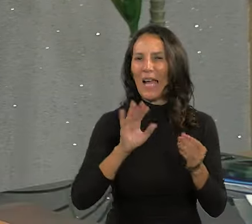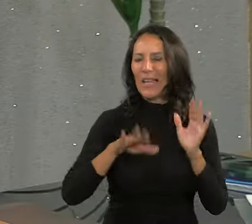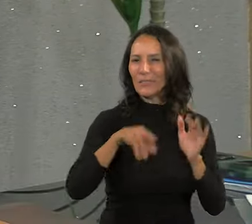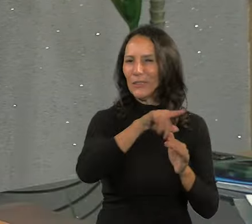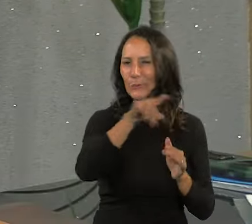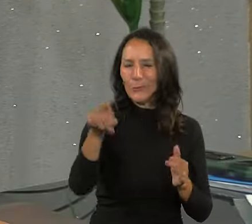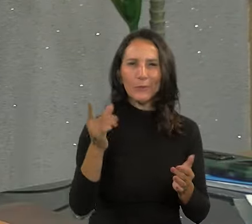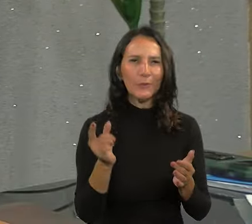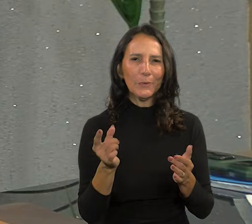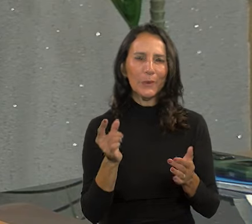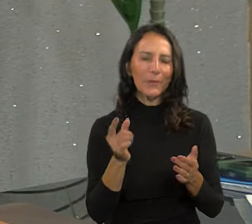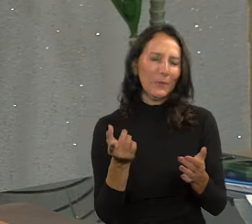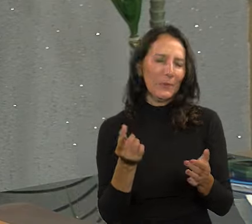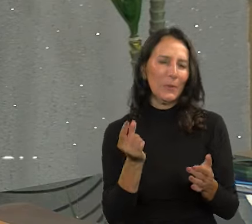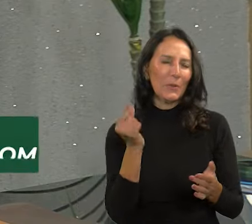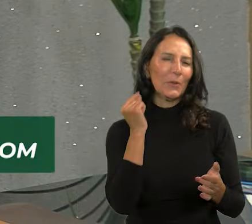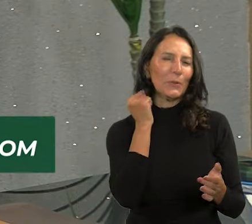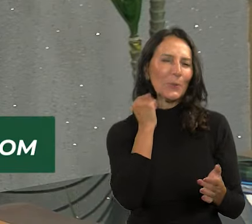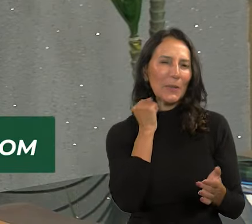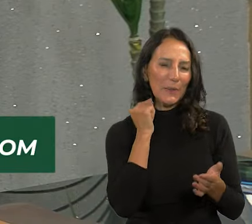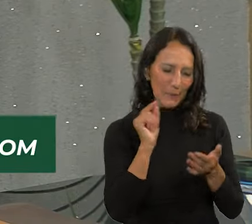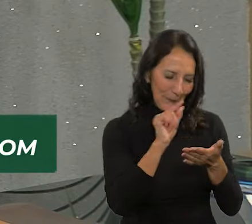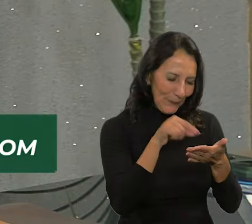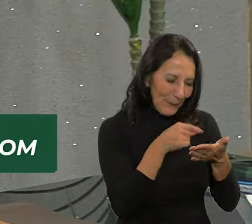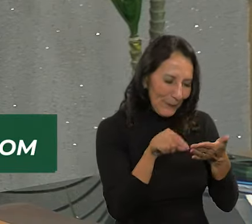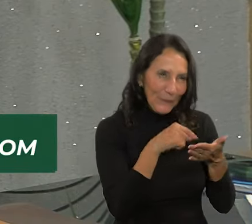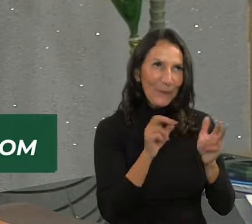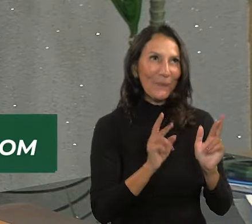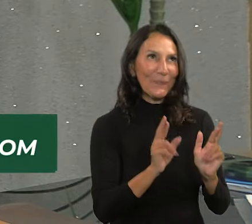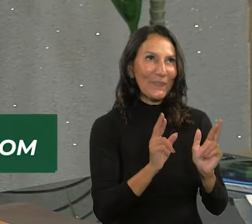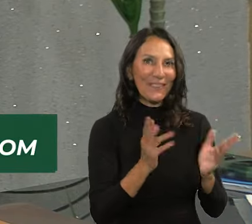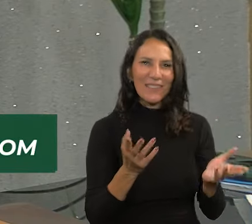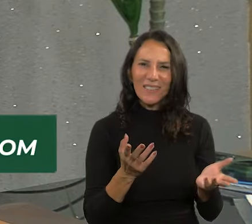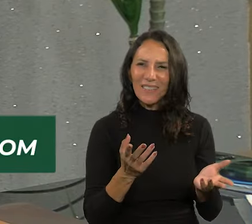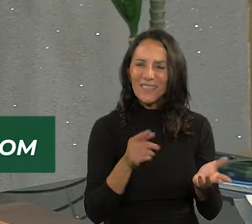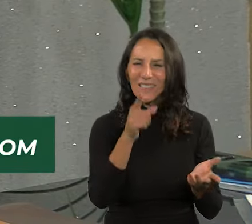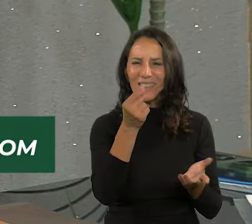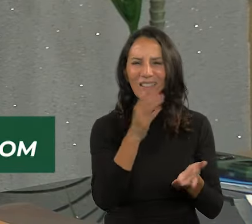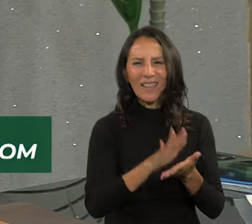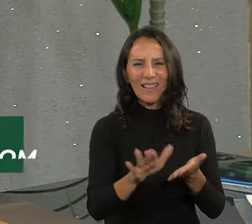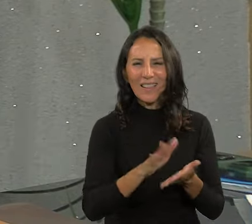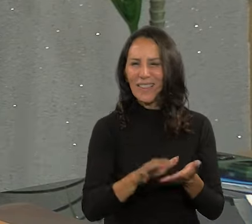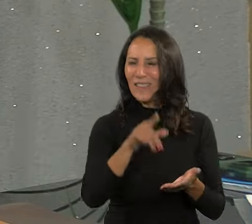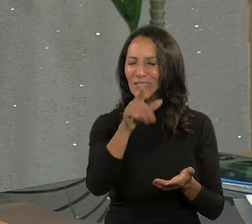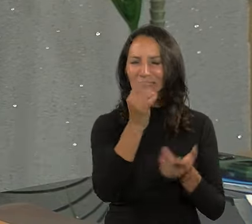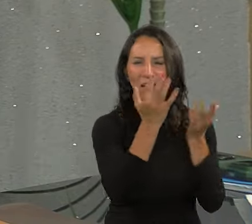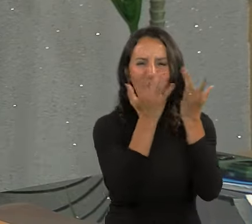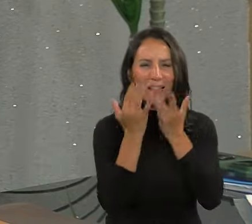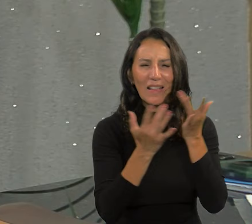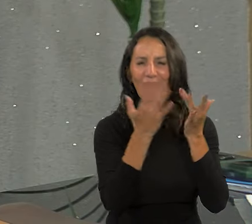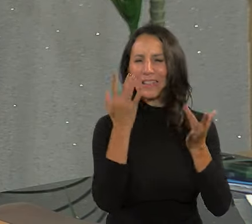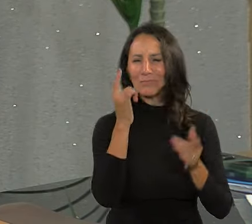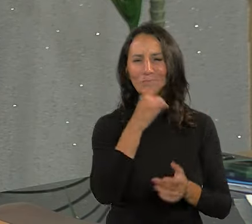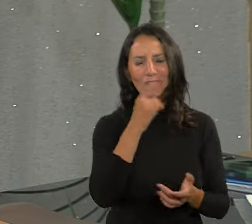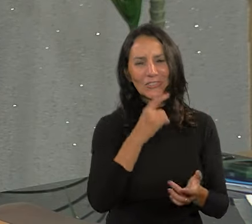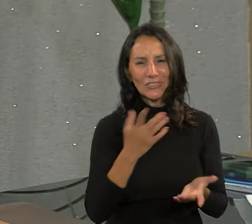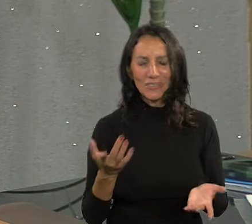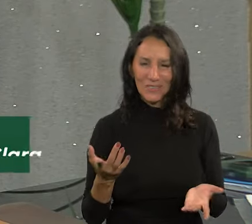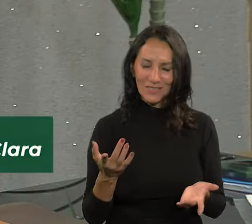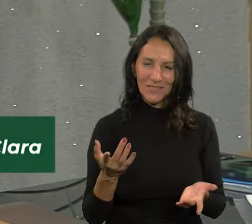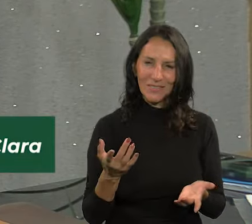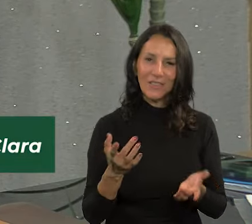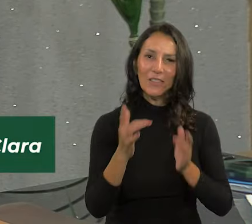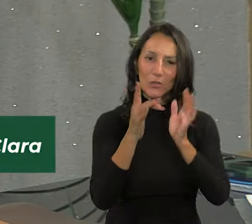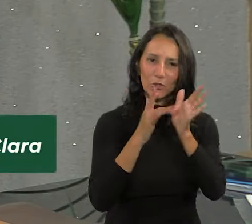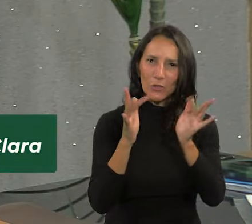ao carteado, prendem você à prostituição, à mentira, ao engano. Então, Jesus Cristo, ele quebra